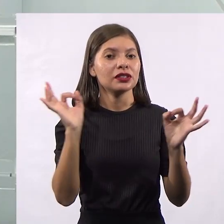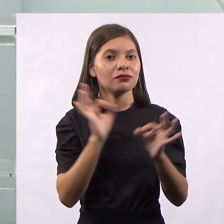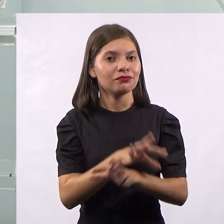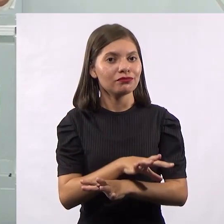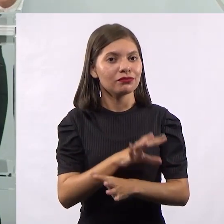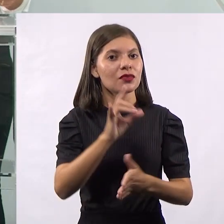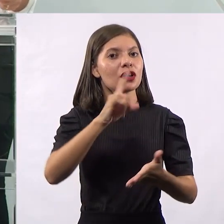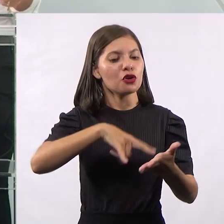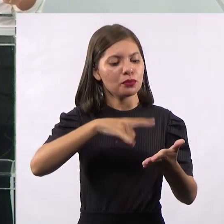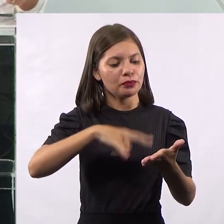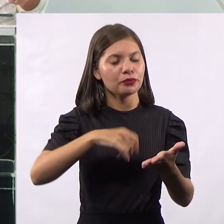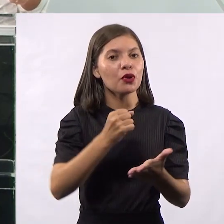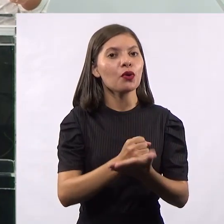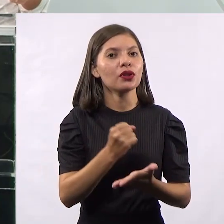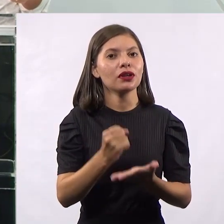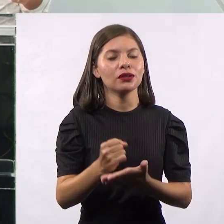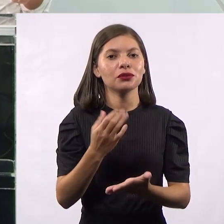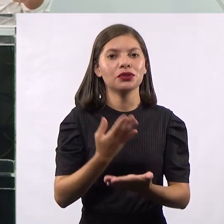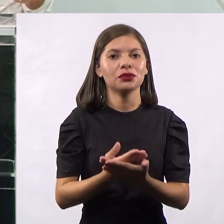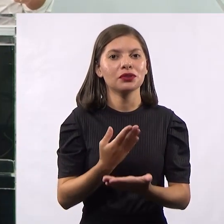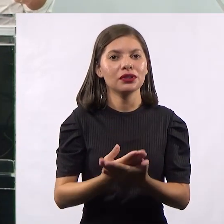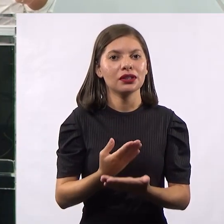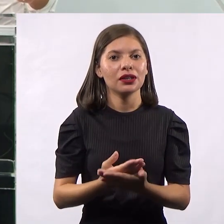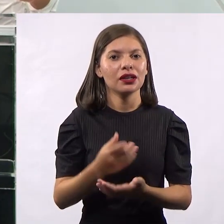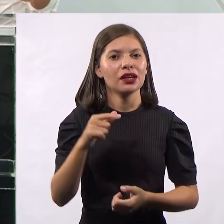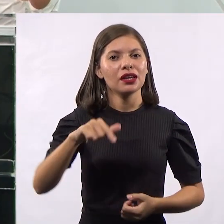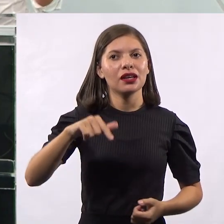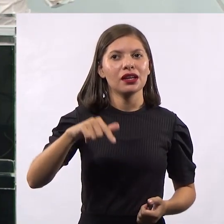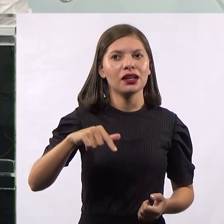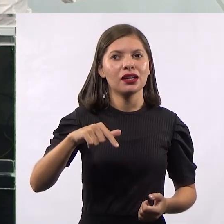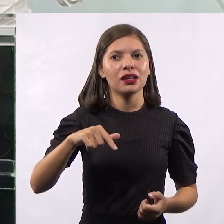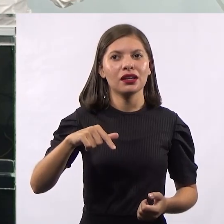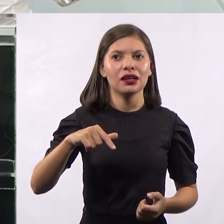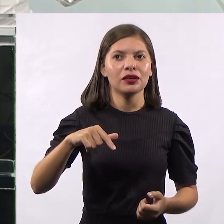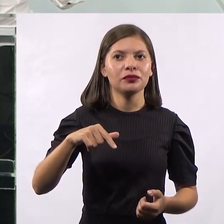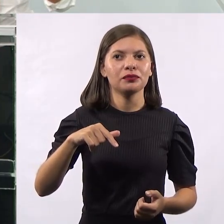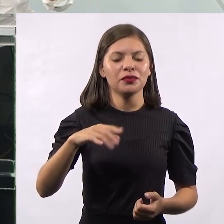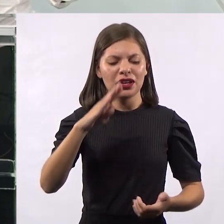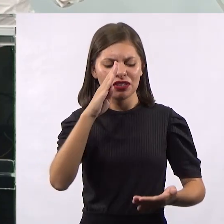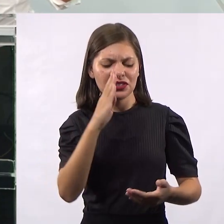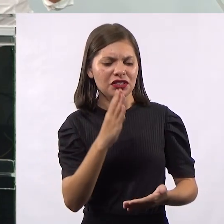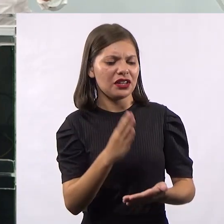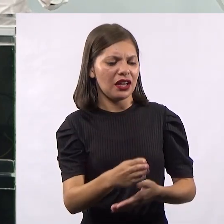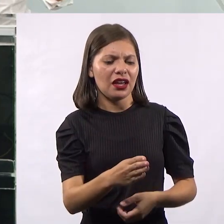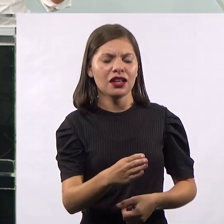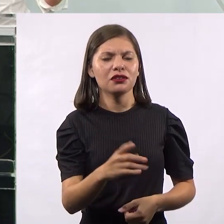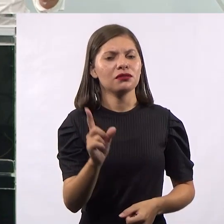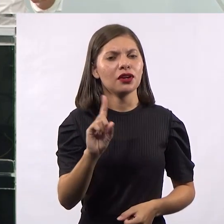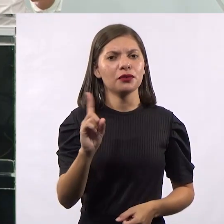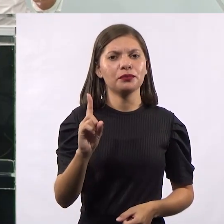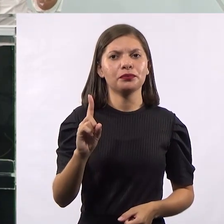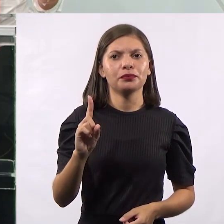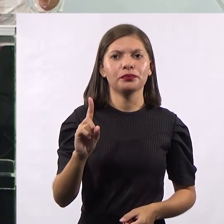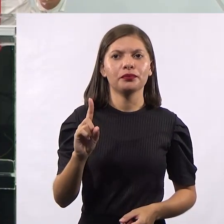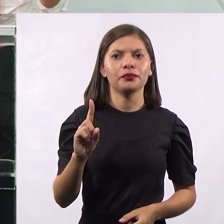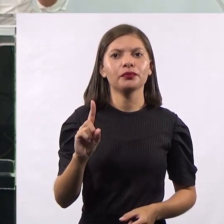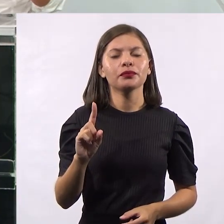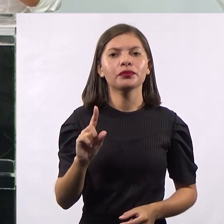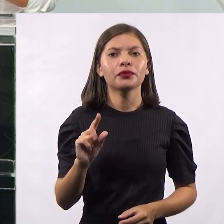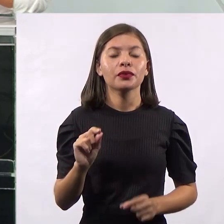pensar nessa extinção, que é o que a gente está estudando aqui. Mas não é uma coisa direta, automática, sem contraditório, sem ampla defesa não, tá